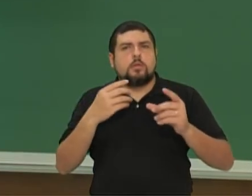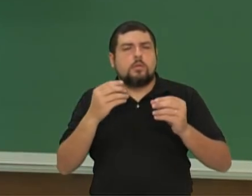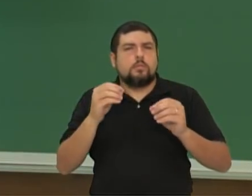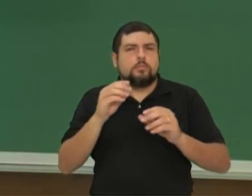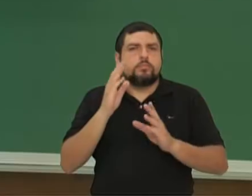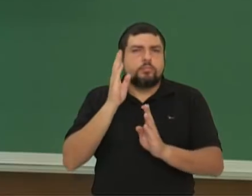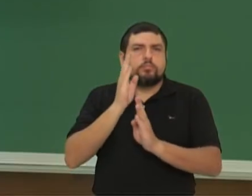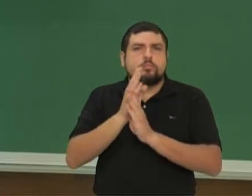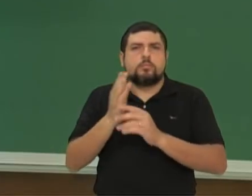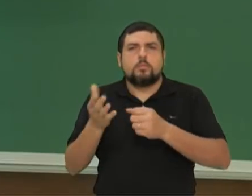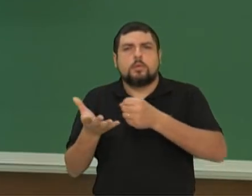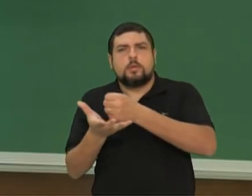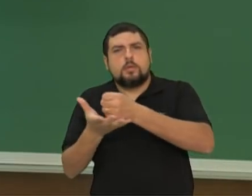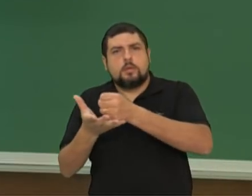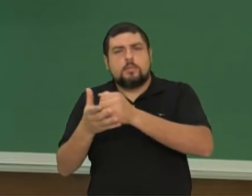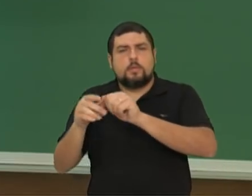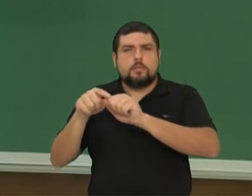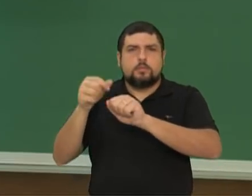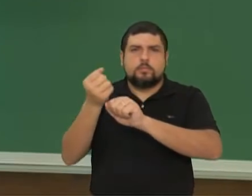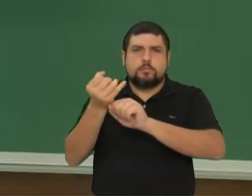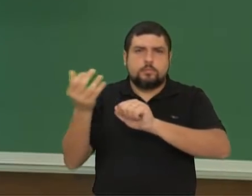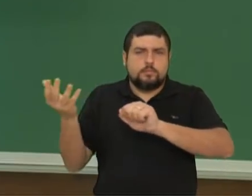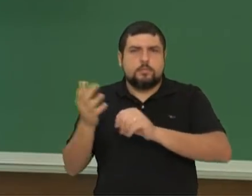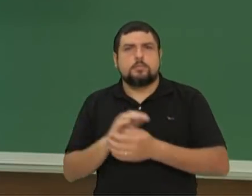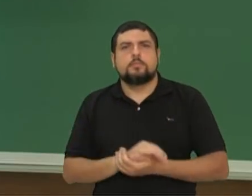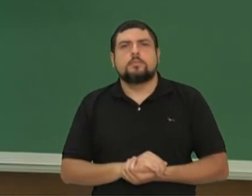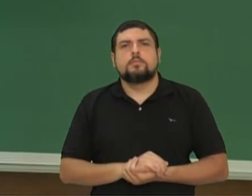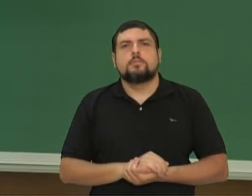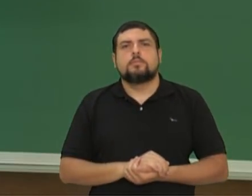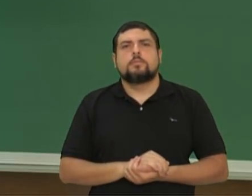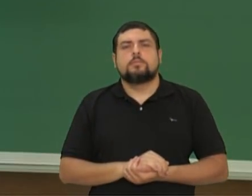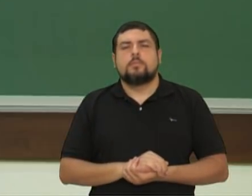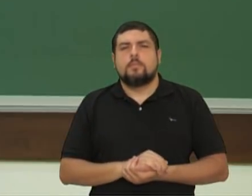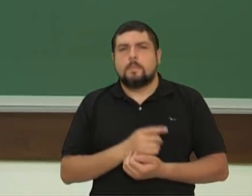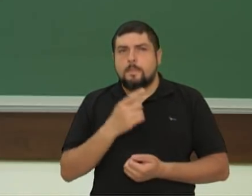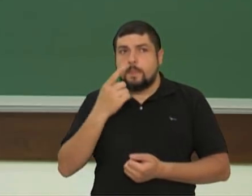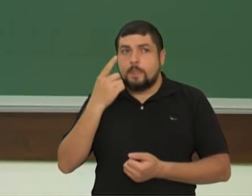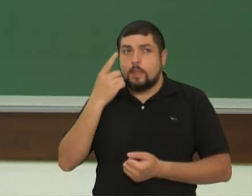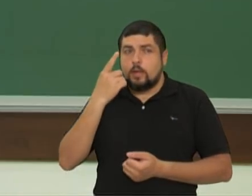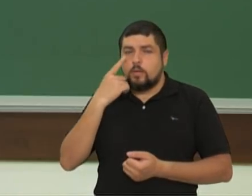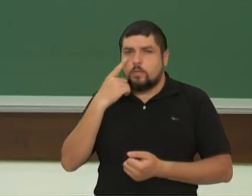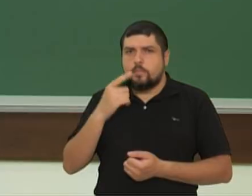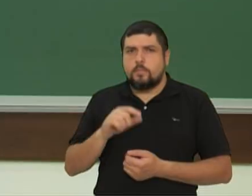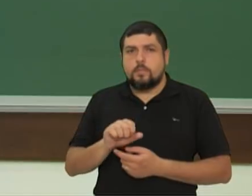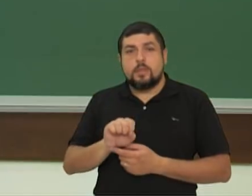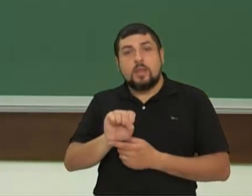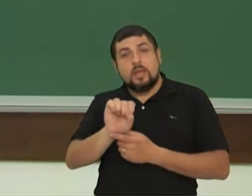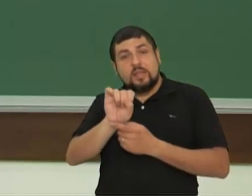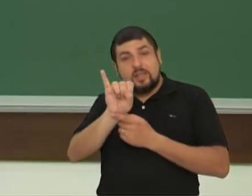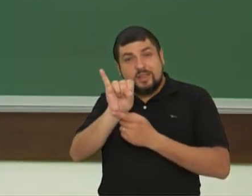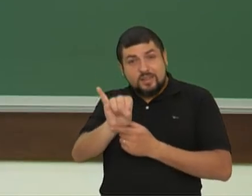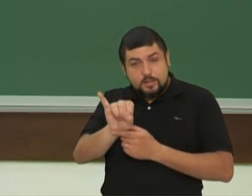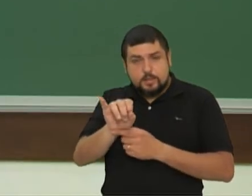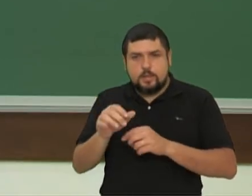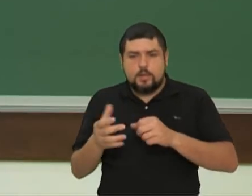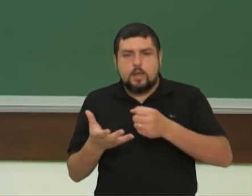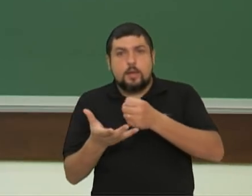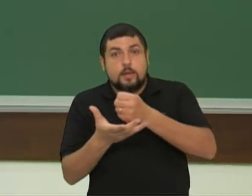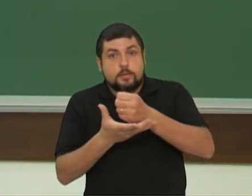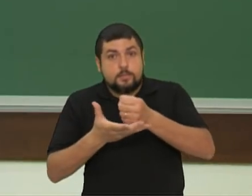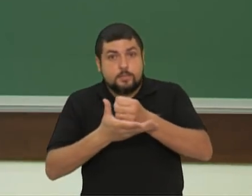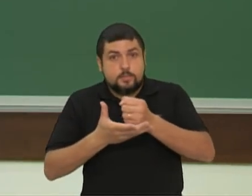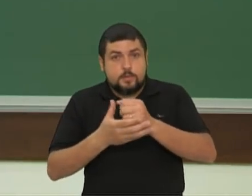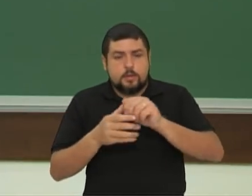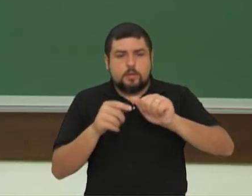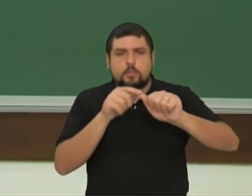da base. Agora, olha só, se essa base da função exponencial ela